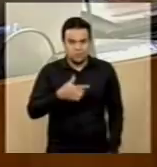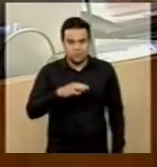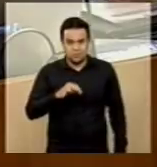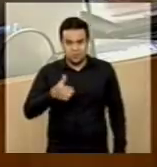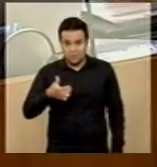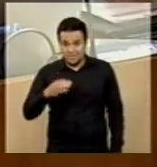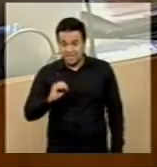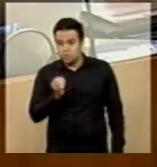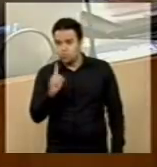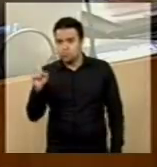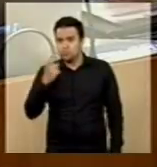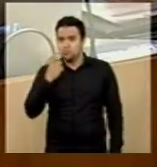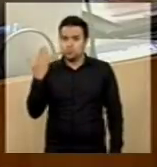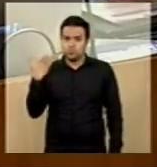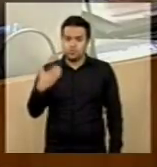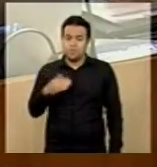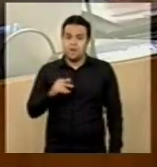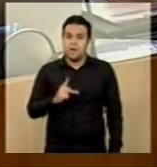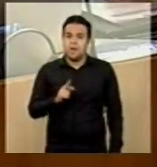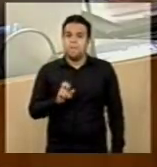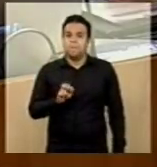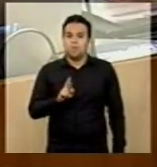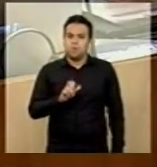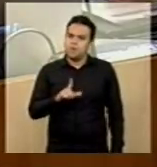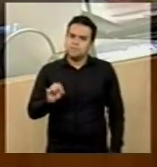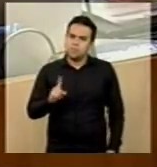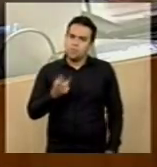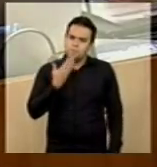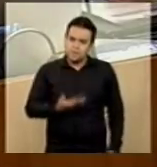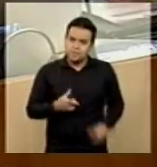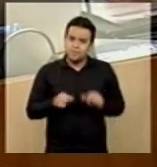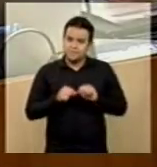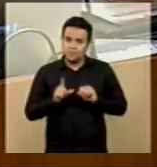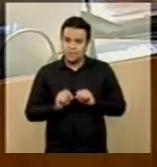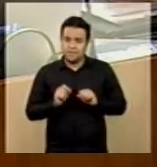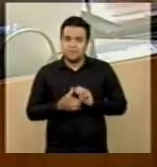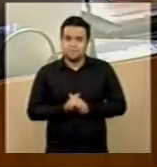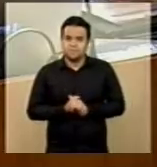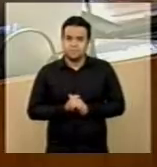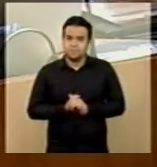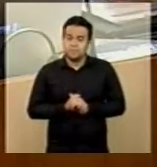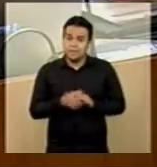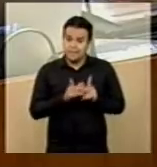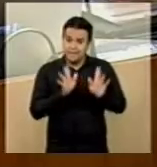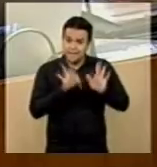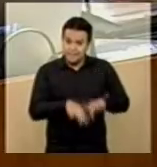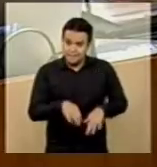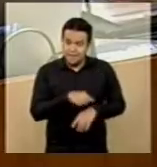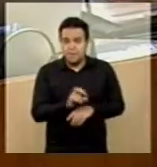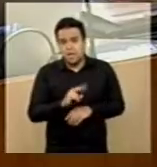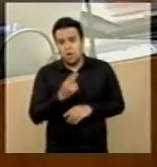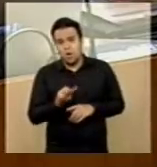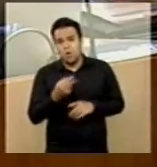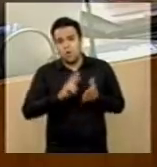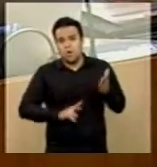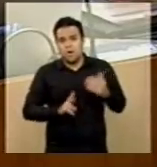última prorrogação, eu solicitei que ou se cumprisse ou se relatasse, e a